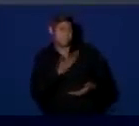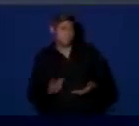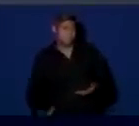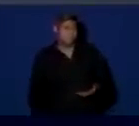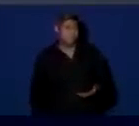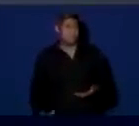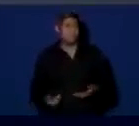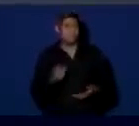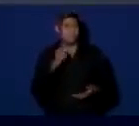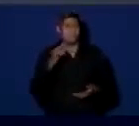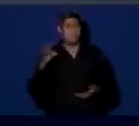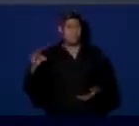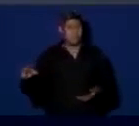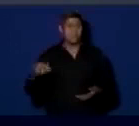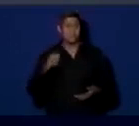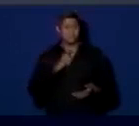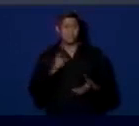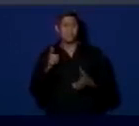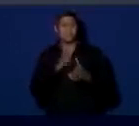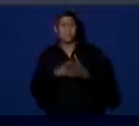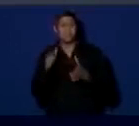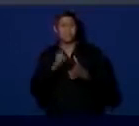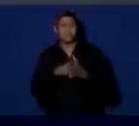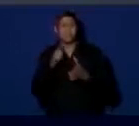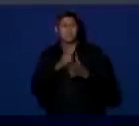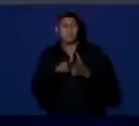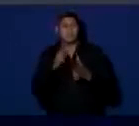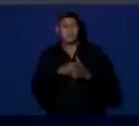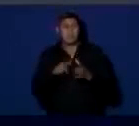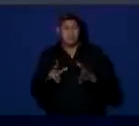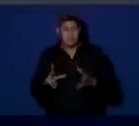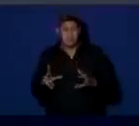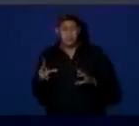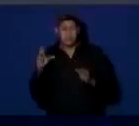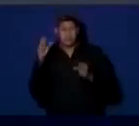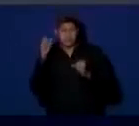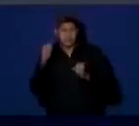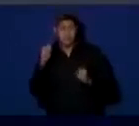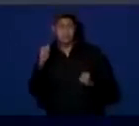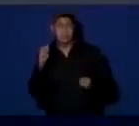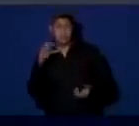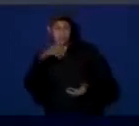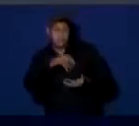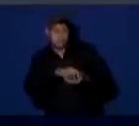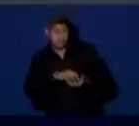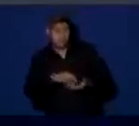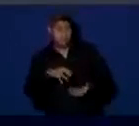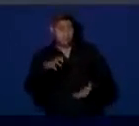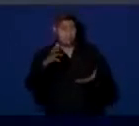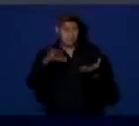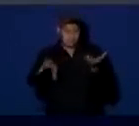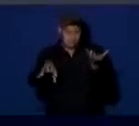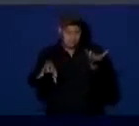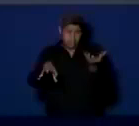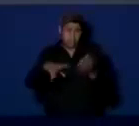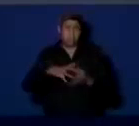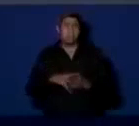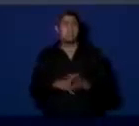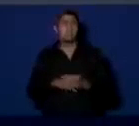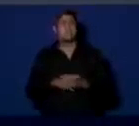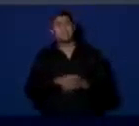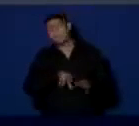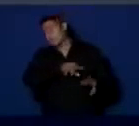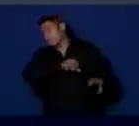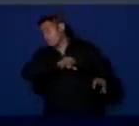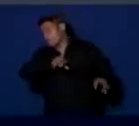PT. Com coalizão, com forças de centro no Congresso adjacentes a ele, etc.,